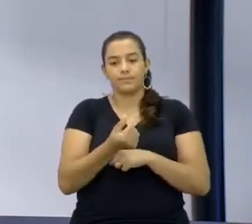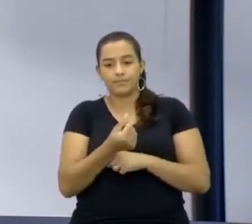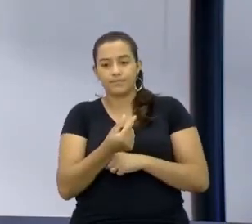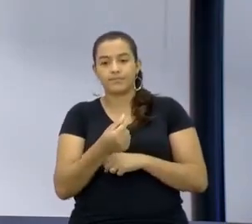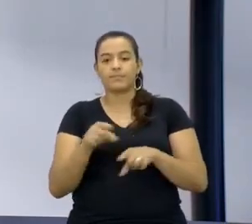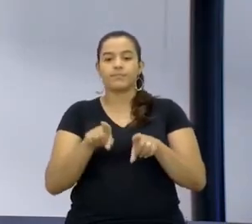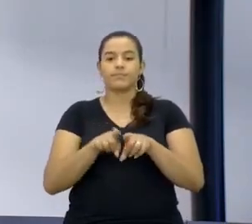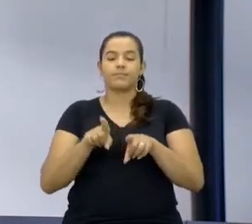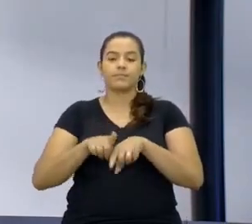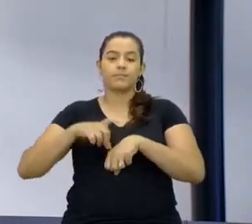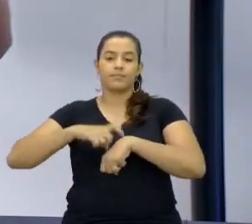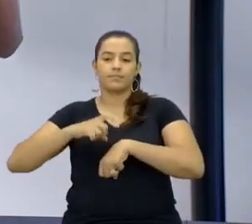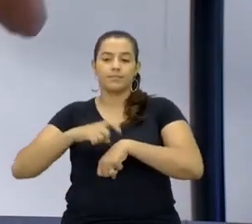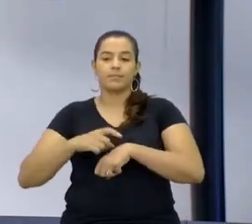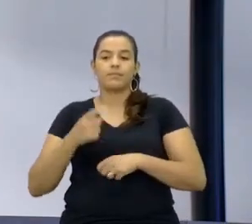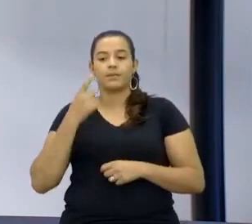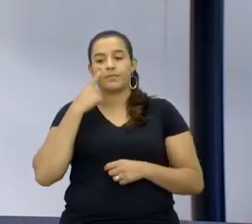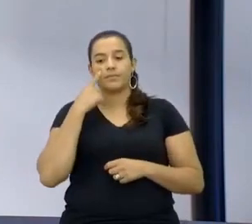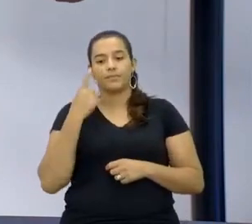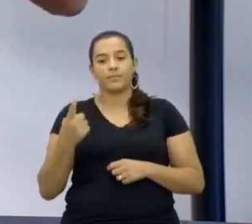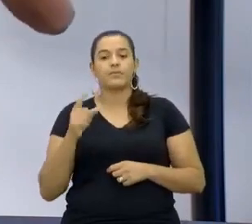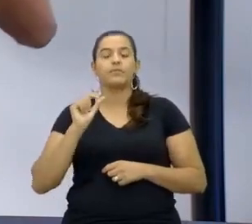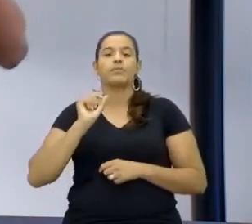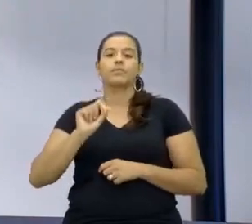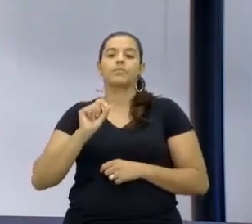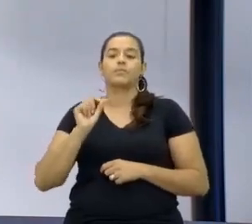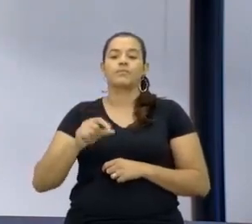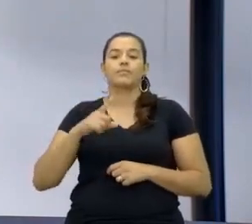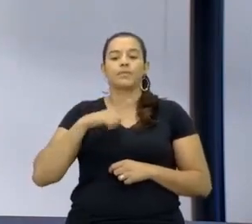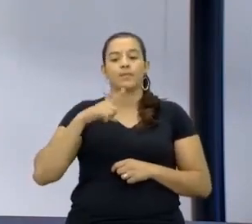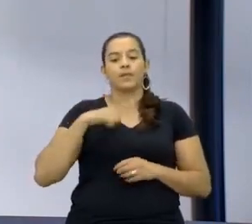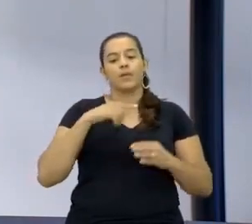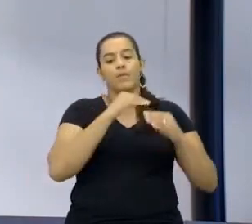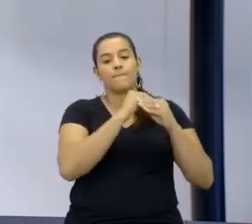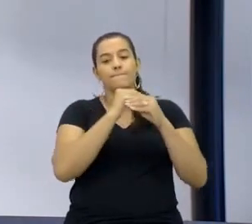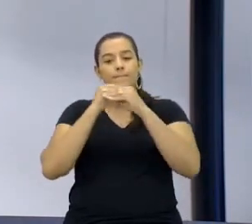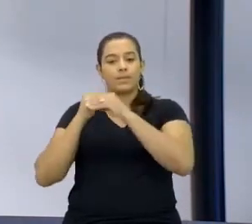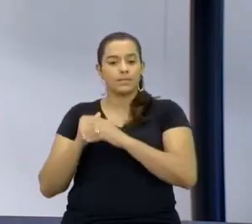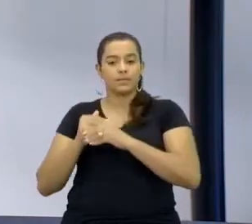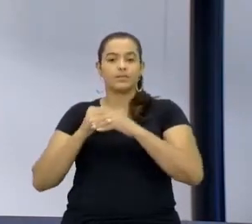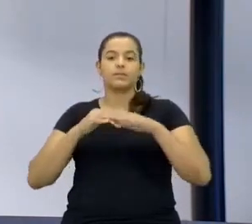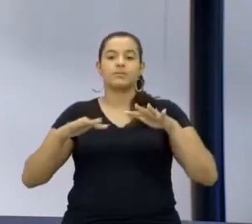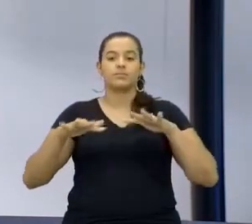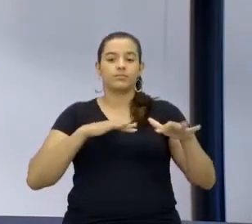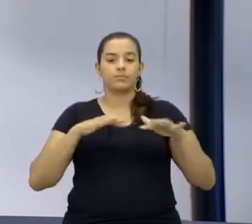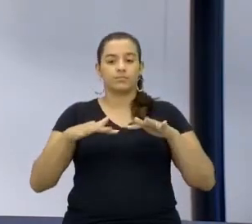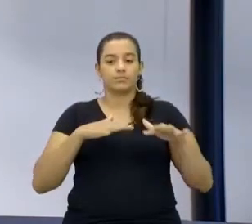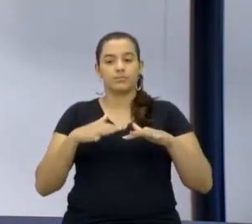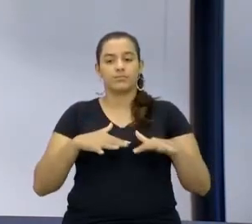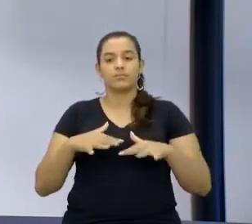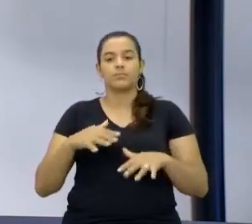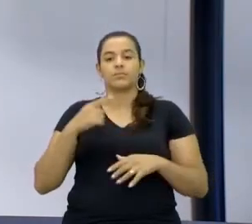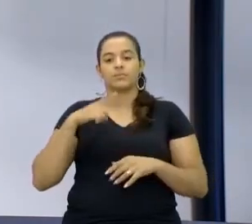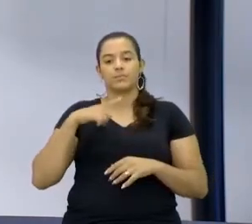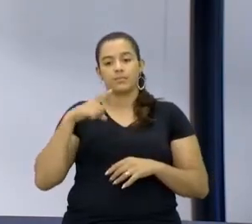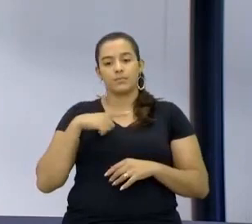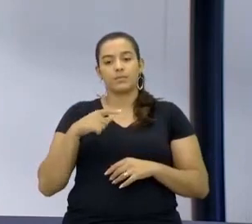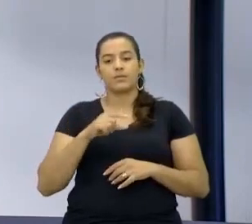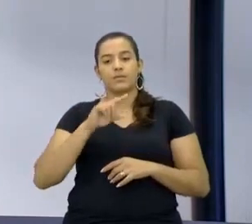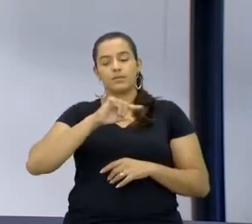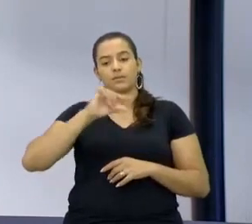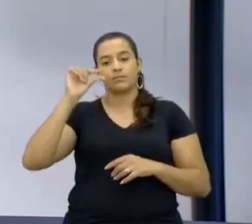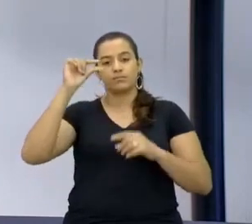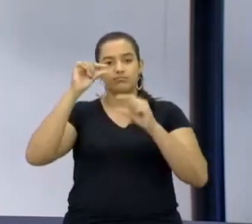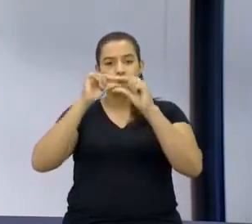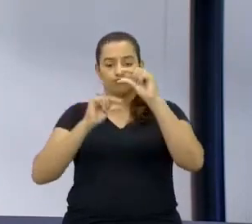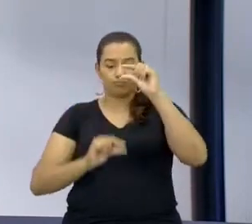tempo. Observar que existe um padrão neste movimento, no caso da gota, né? Tem um padrão